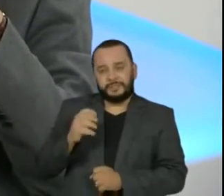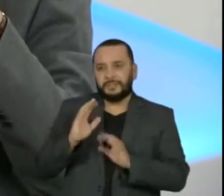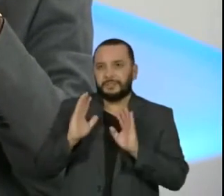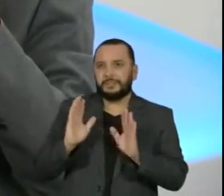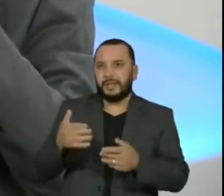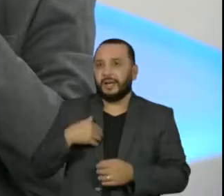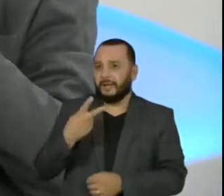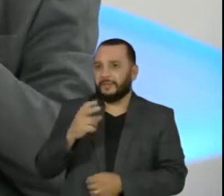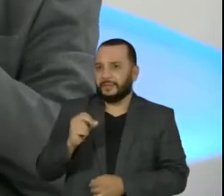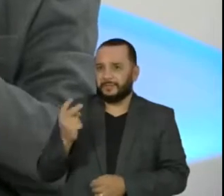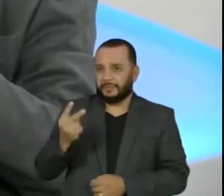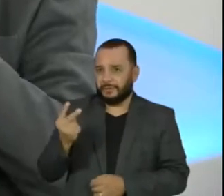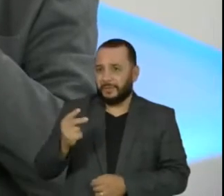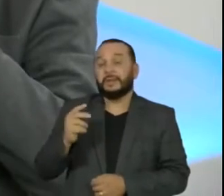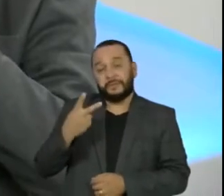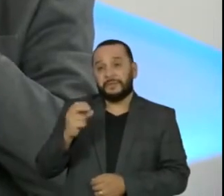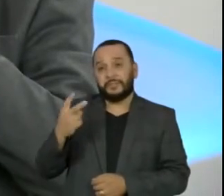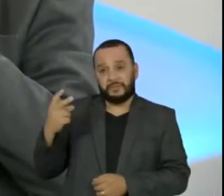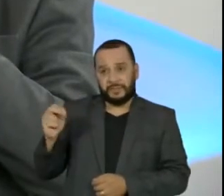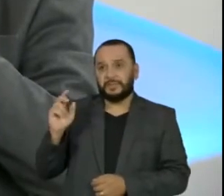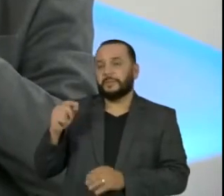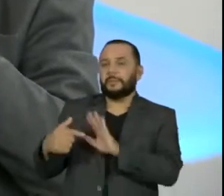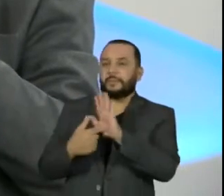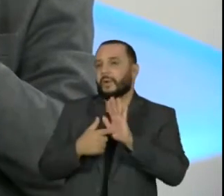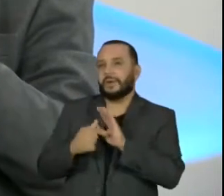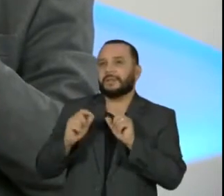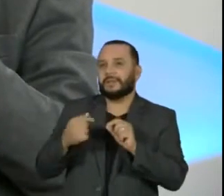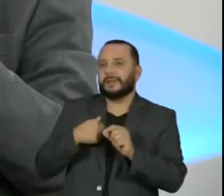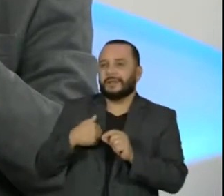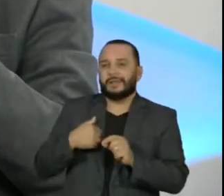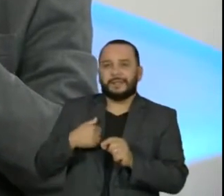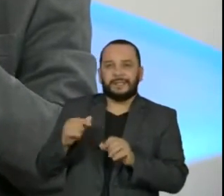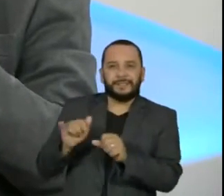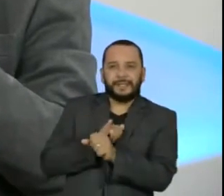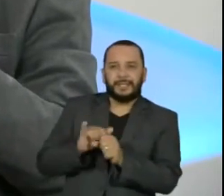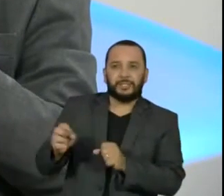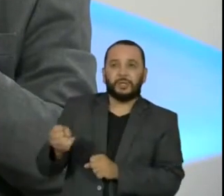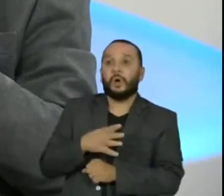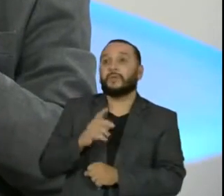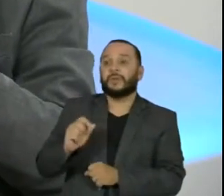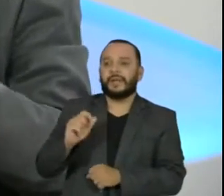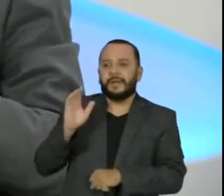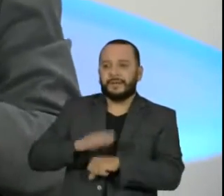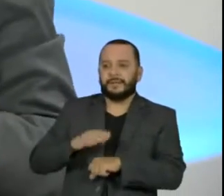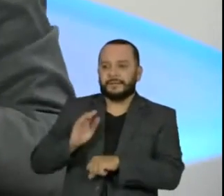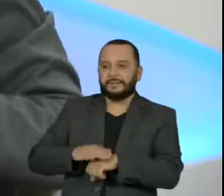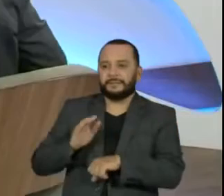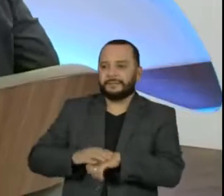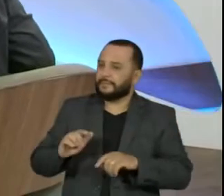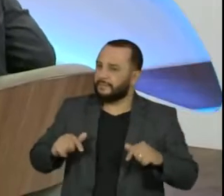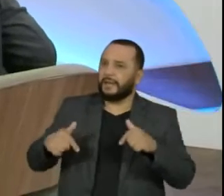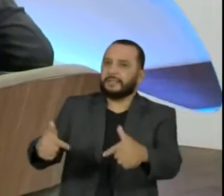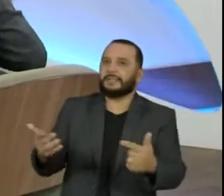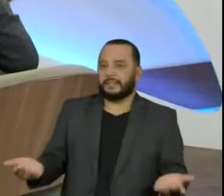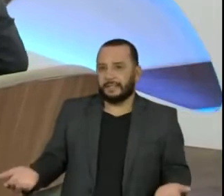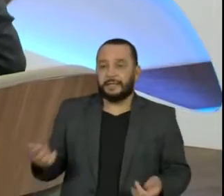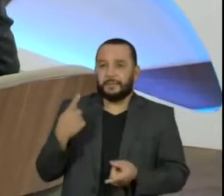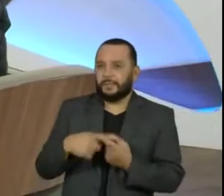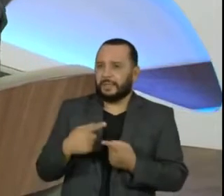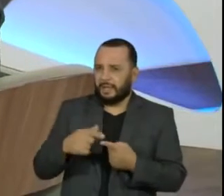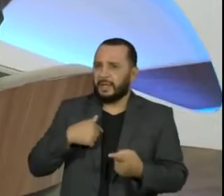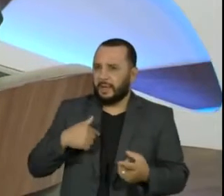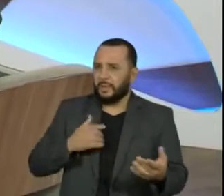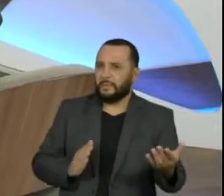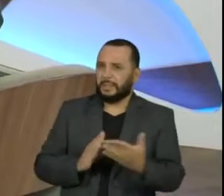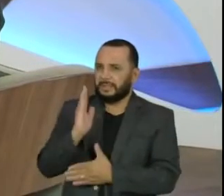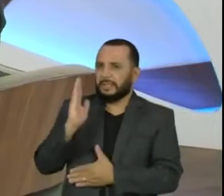negócio. Qual que é o caldo novo? Espera aí, agora nós temos que fazer. Porque eu não fui eleito à toa, não. Eu fui